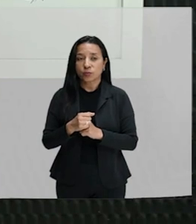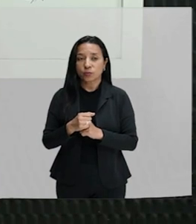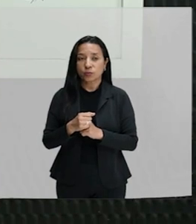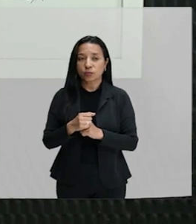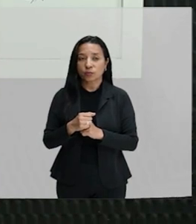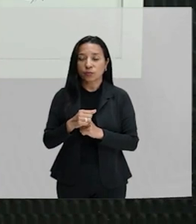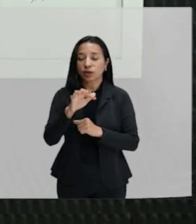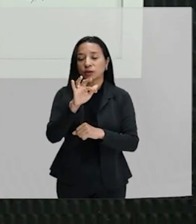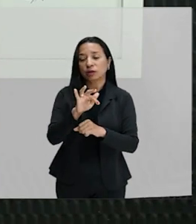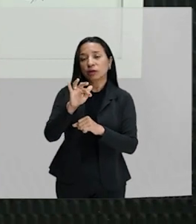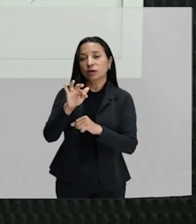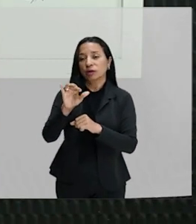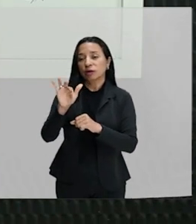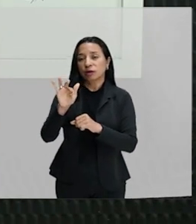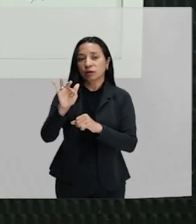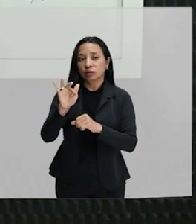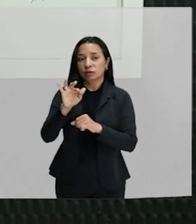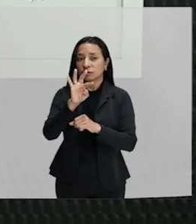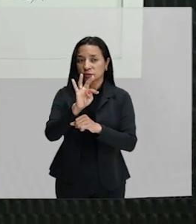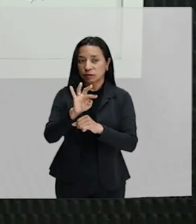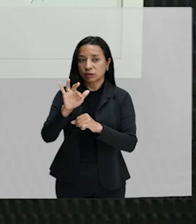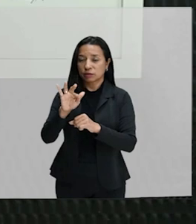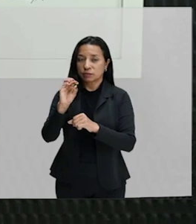tudo ok isso vai